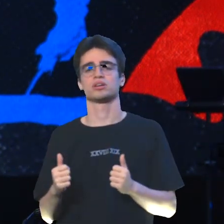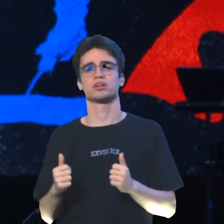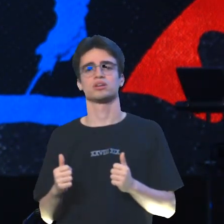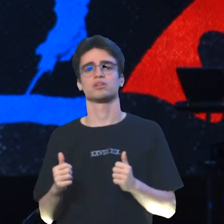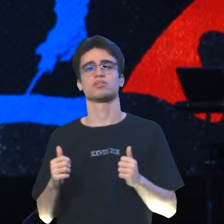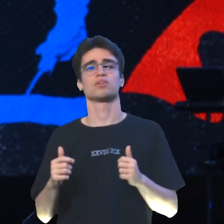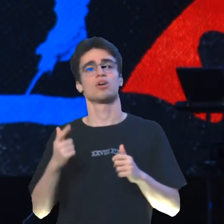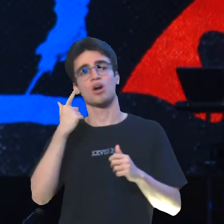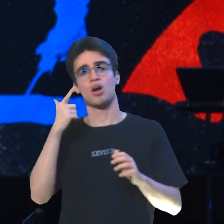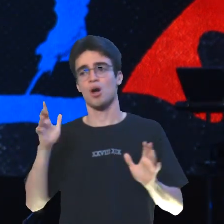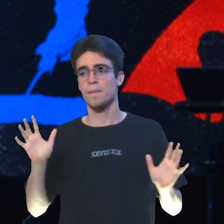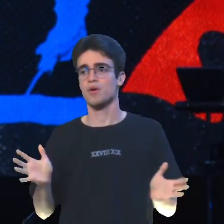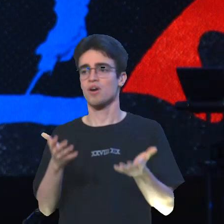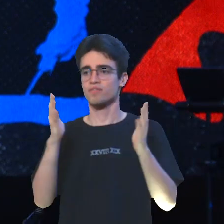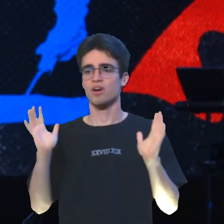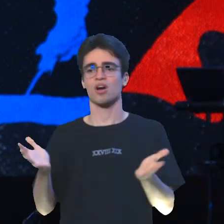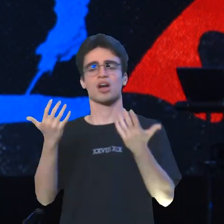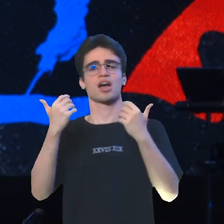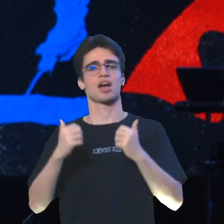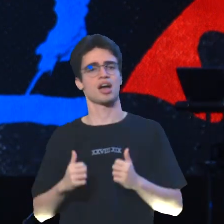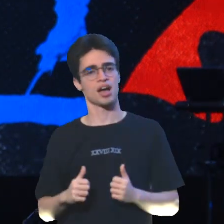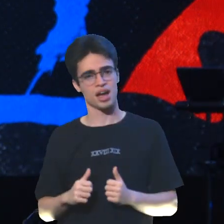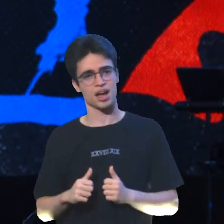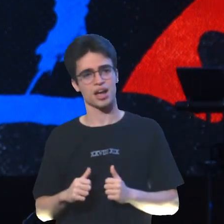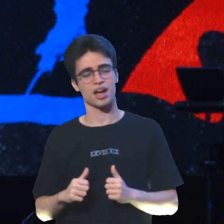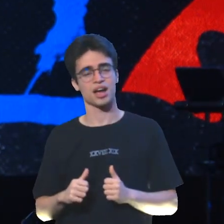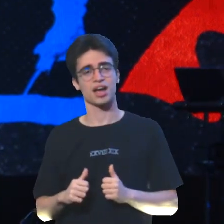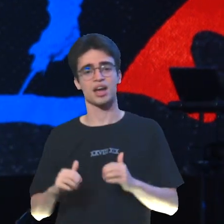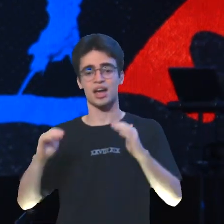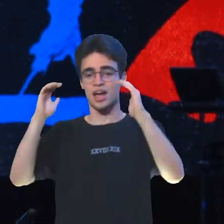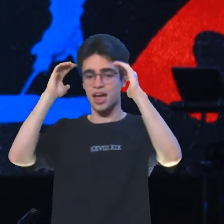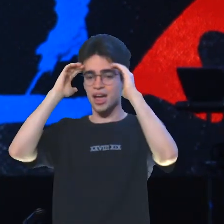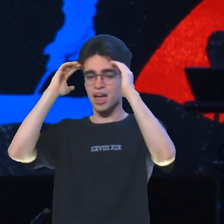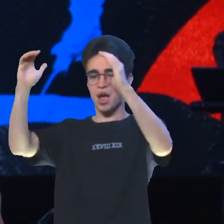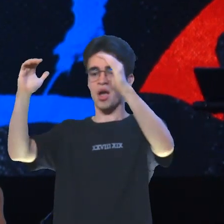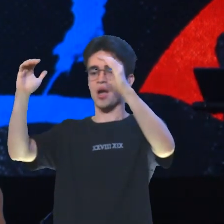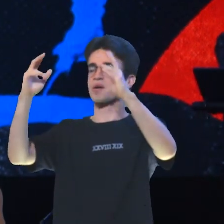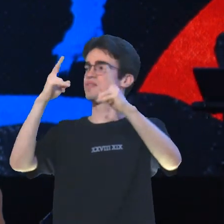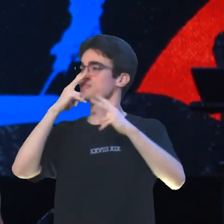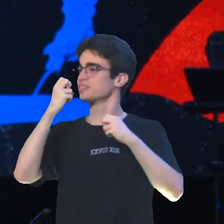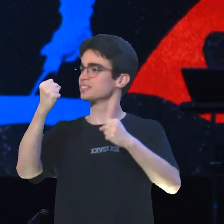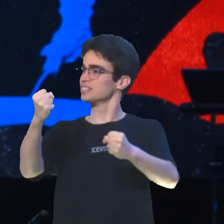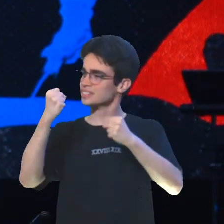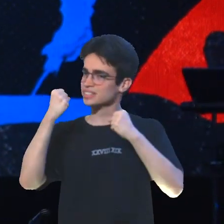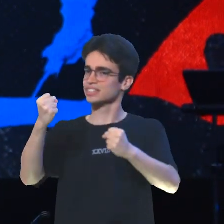mais alto, provoca a obediência radical.